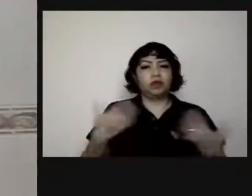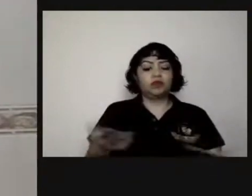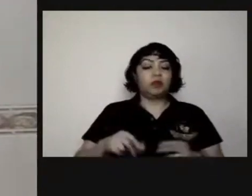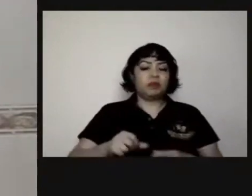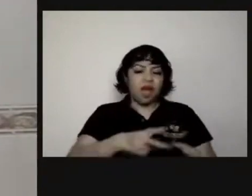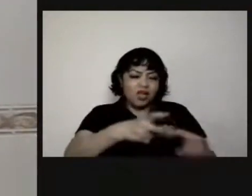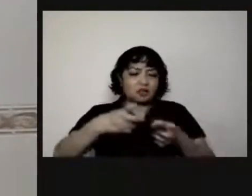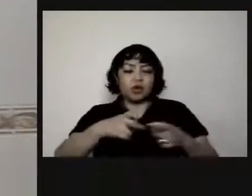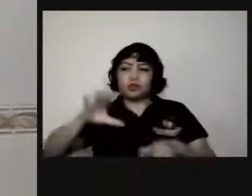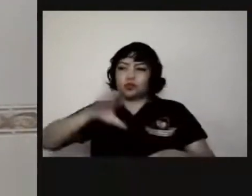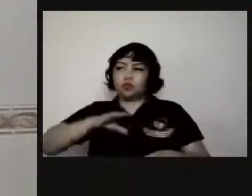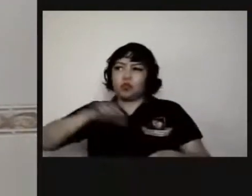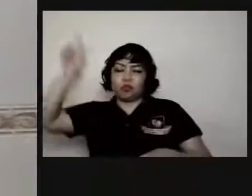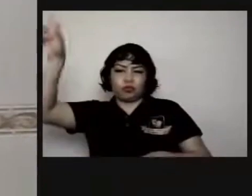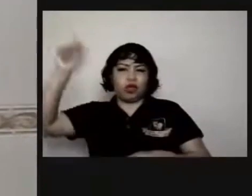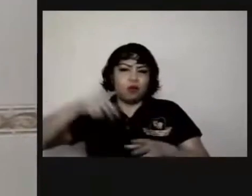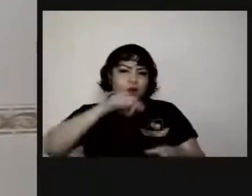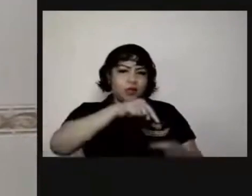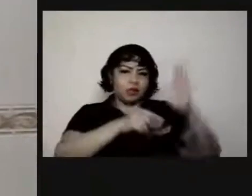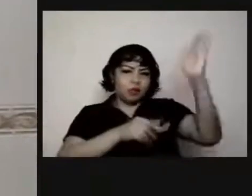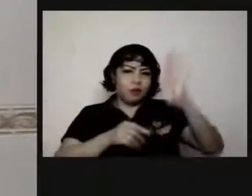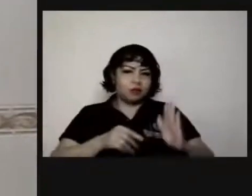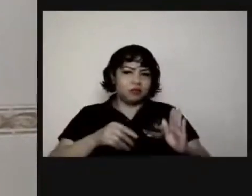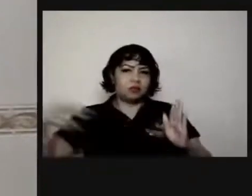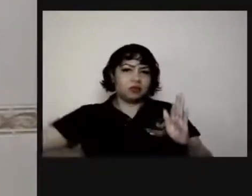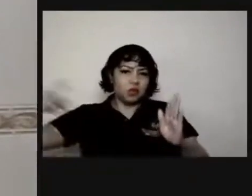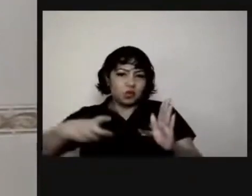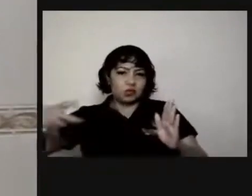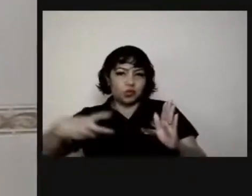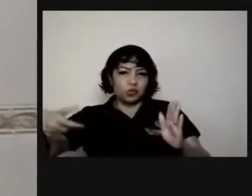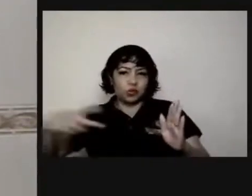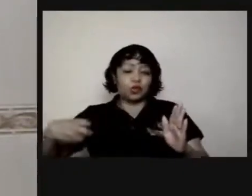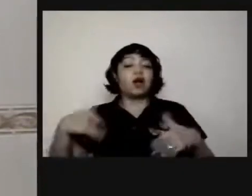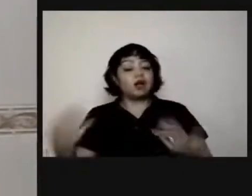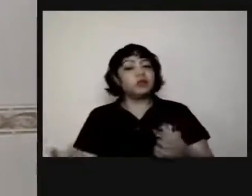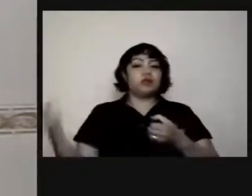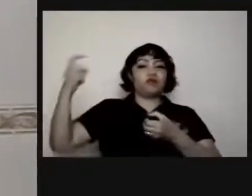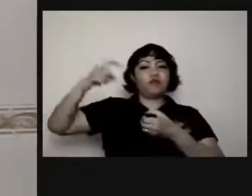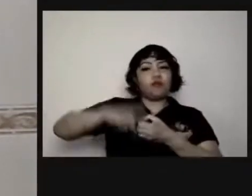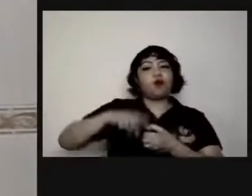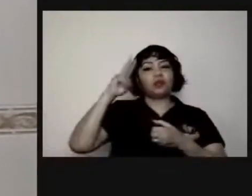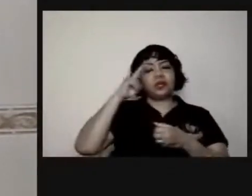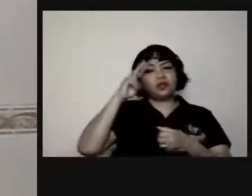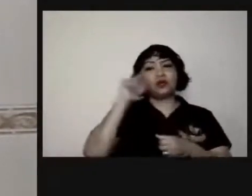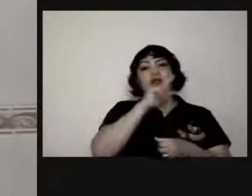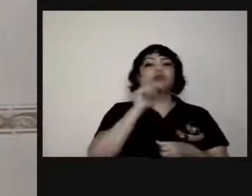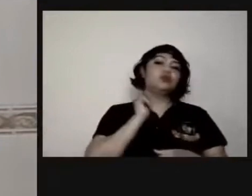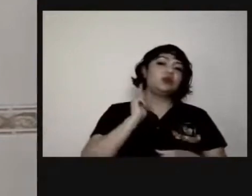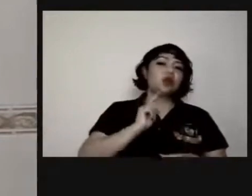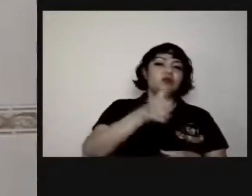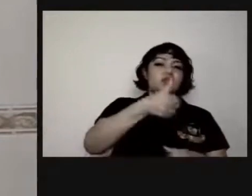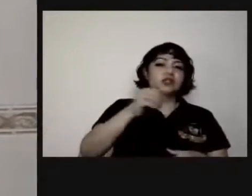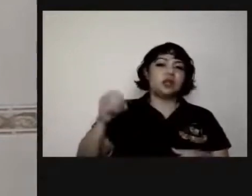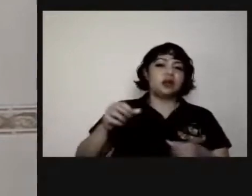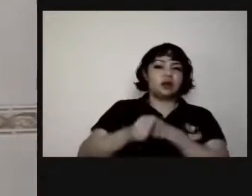de Portugal, aí ele volta essa questão, né, da Inconfidência Mineira, que foi 100 anos antes, né, por incrível